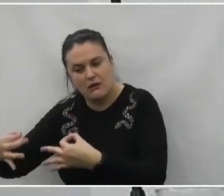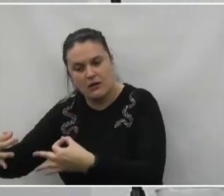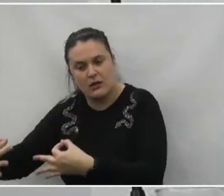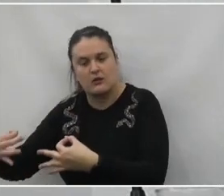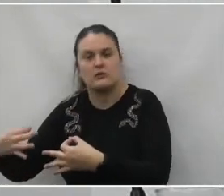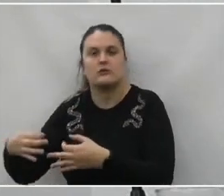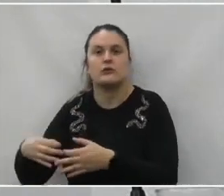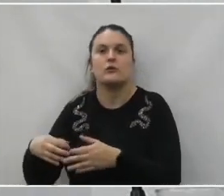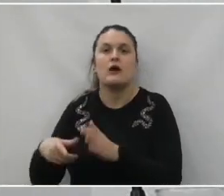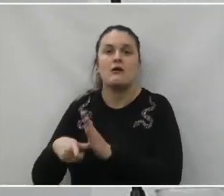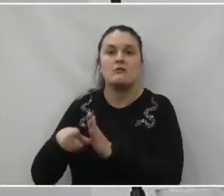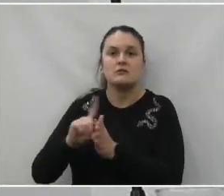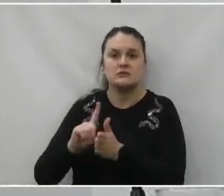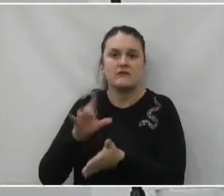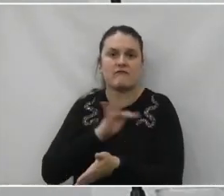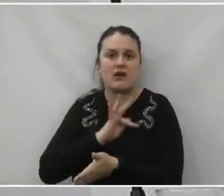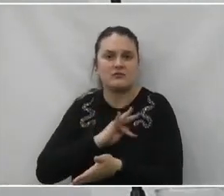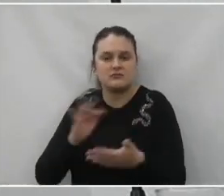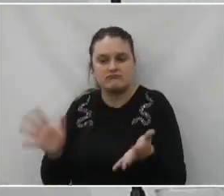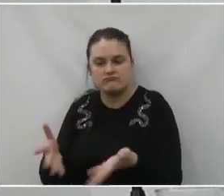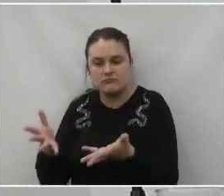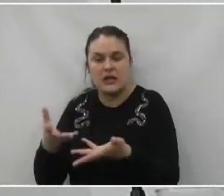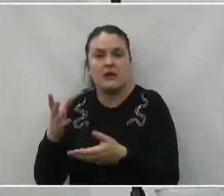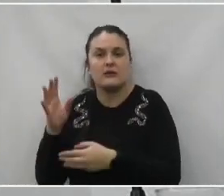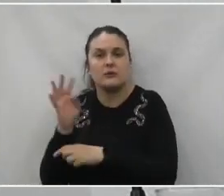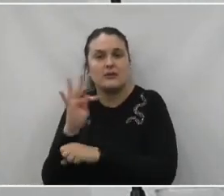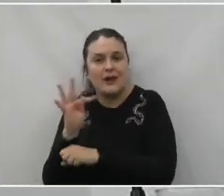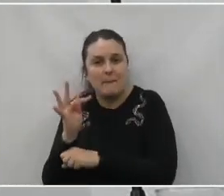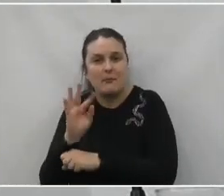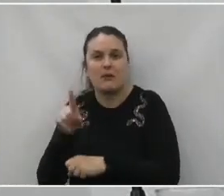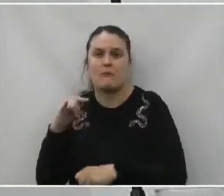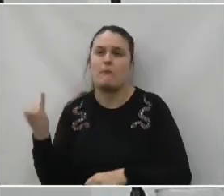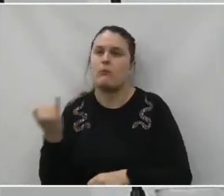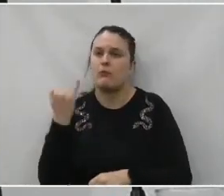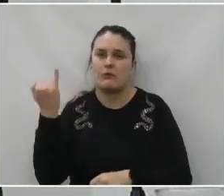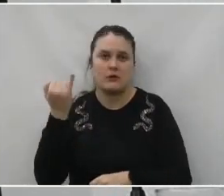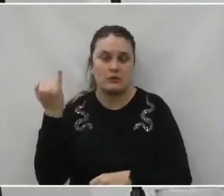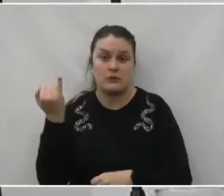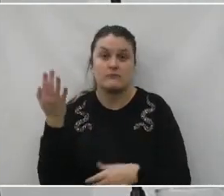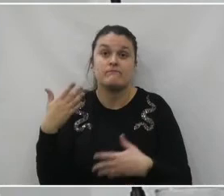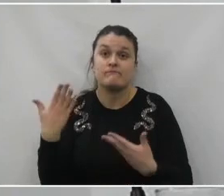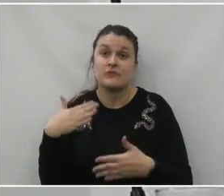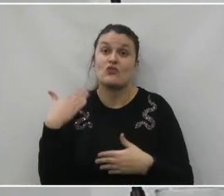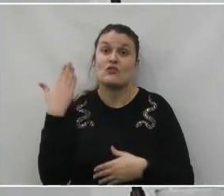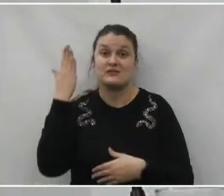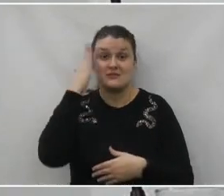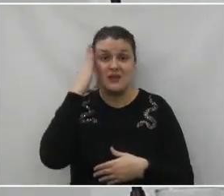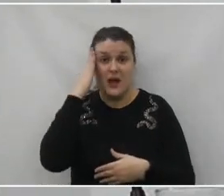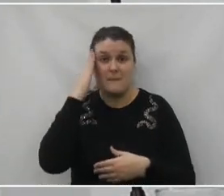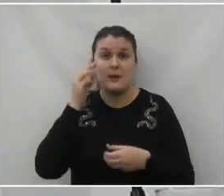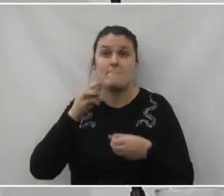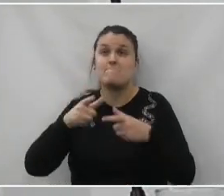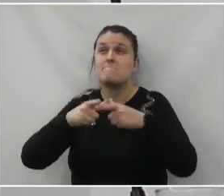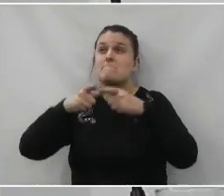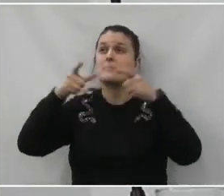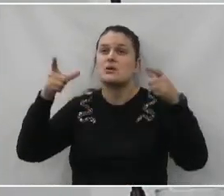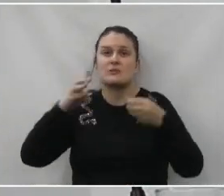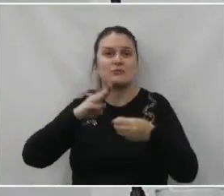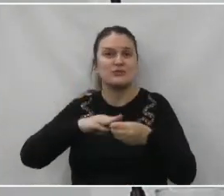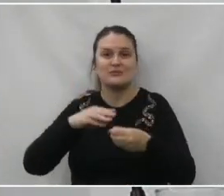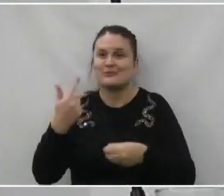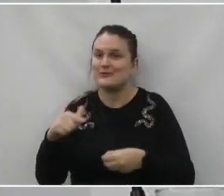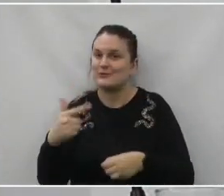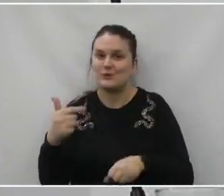e precocemente as terapias é fundamental. Como sabemos, a maioria dos municípios não dispõe de